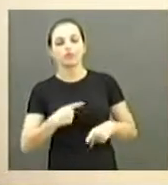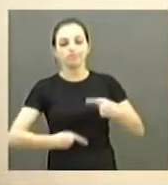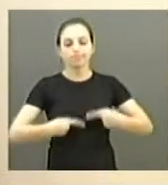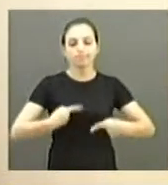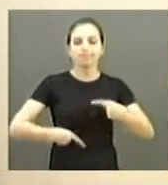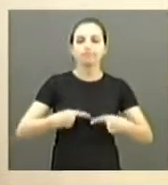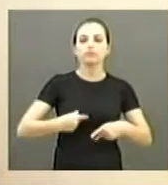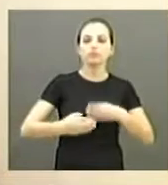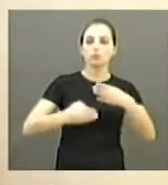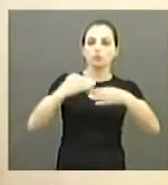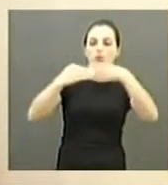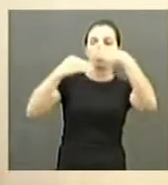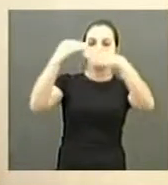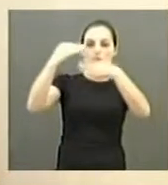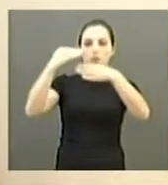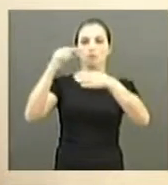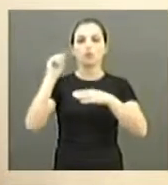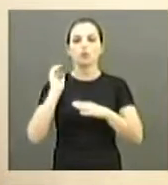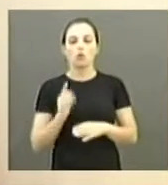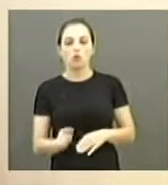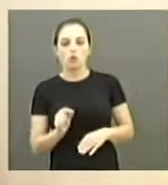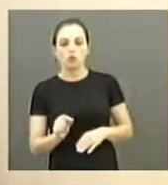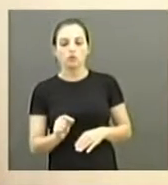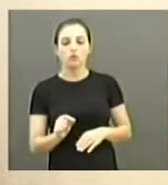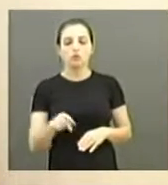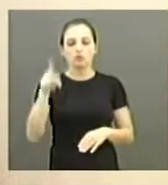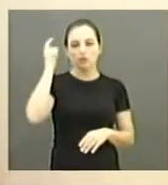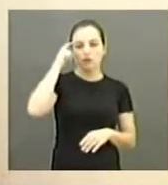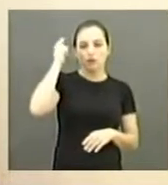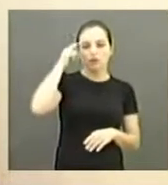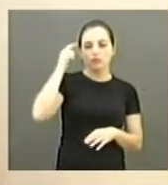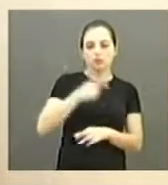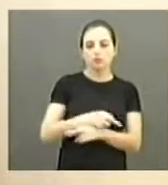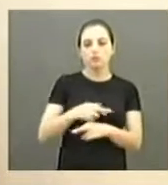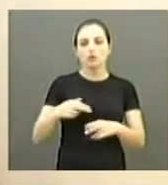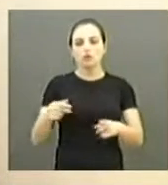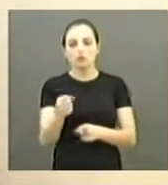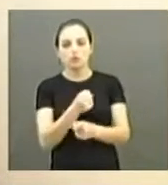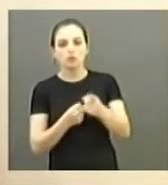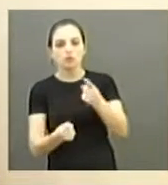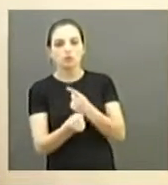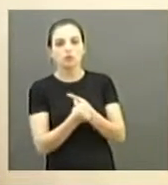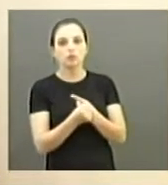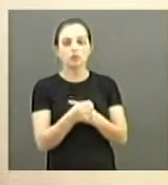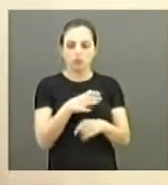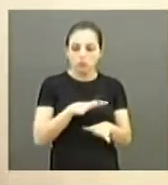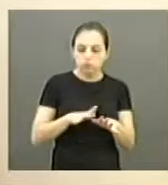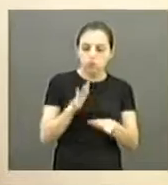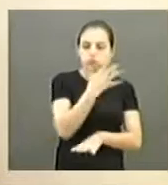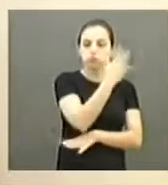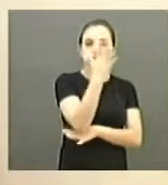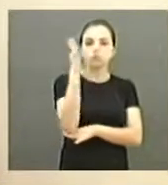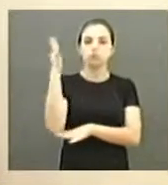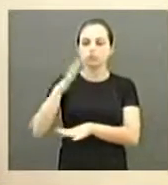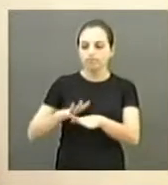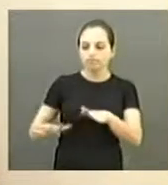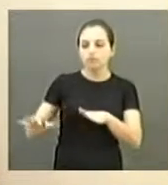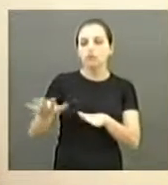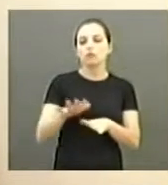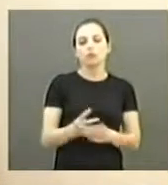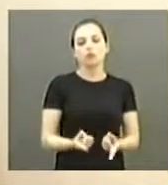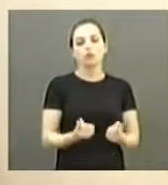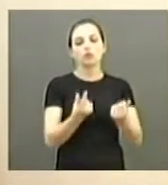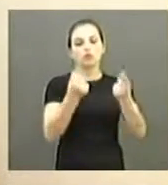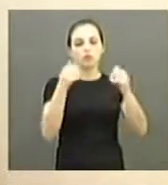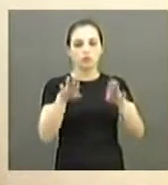sobre o seu desenvolvimento. Onde nós pensemos nas questões sociais, nas questões ambientais e nas questões